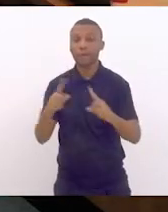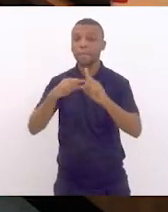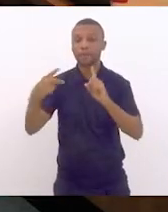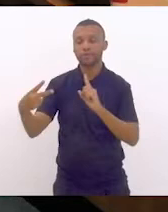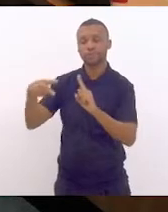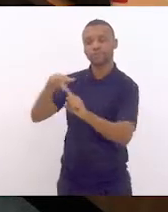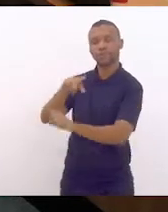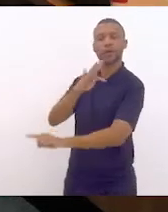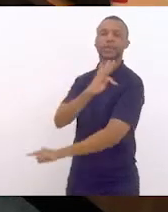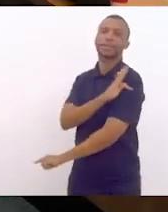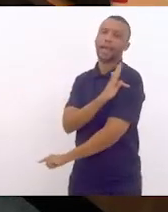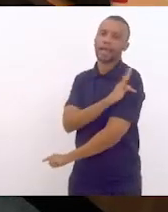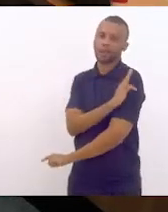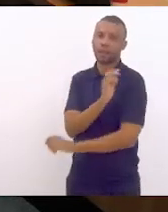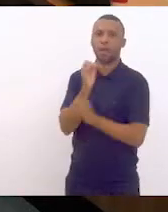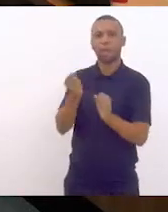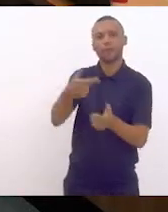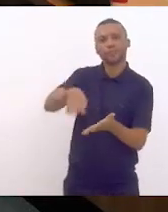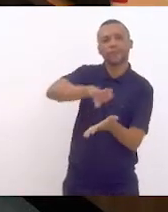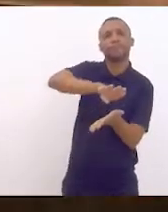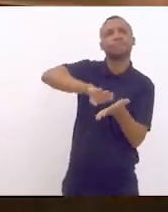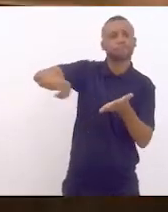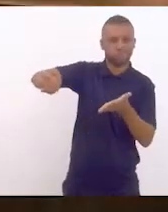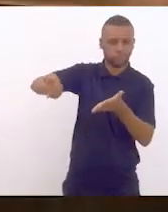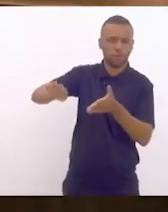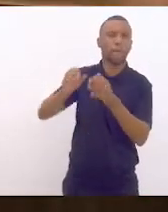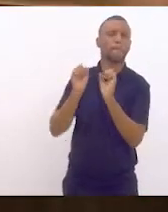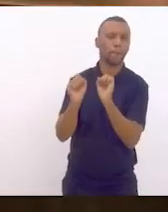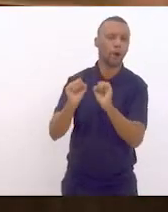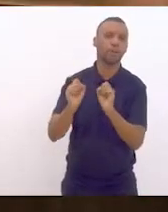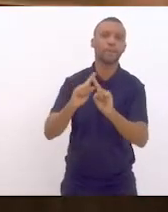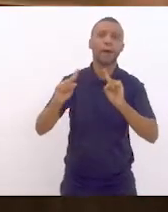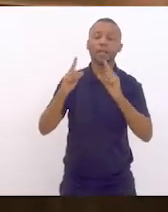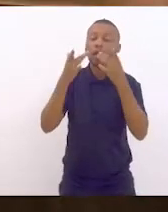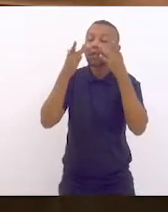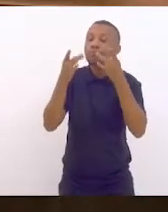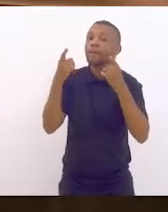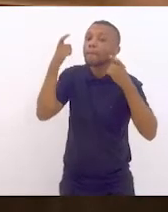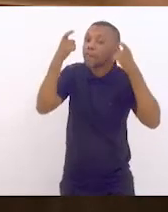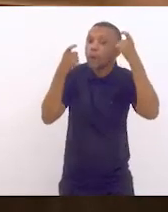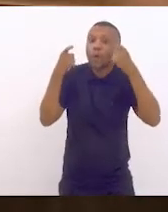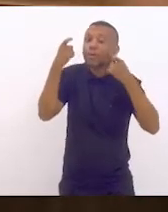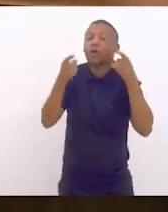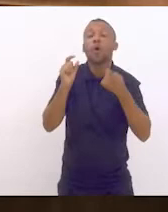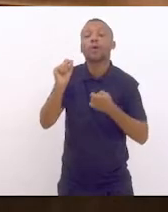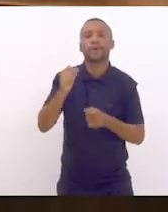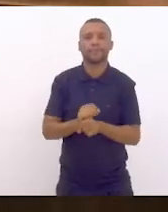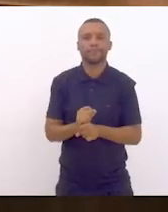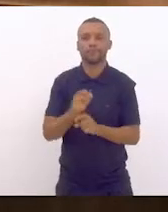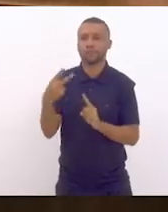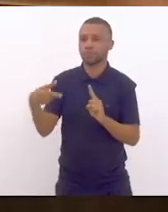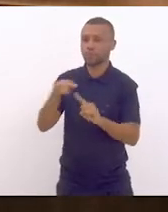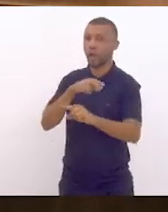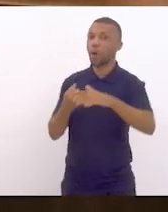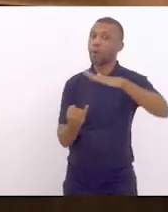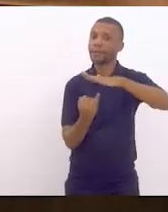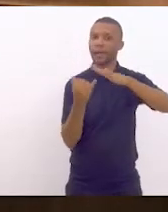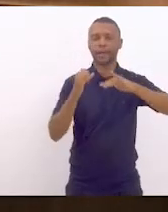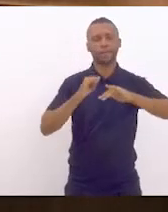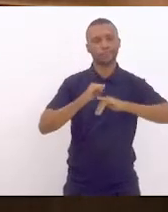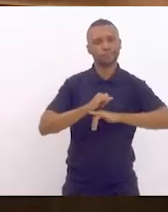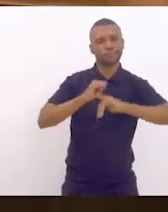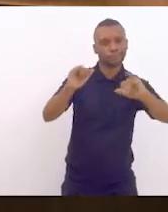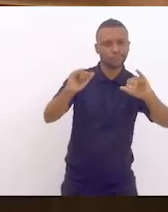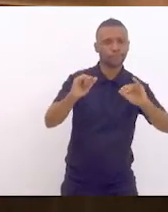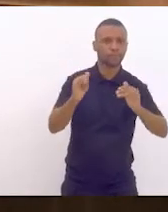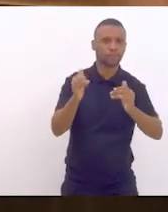ela realmente pode ser retirada. Então, as nossas preocupações eram, por um lado, o INEA se pronunciar, e ele se pronunciou